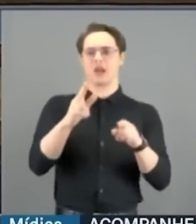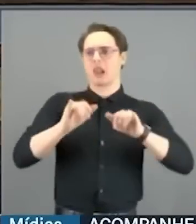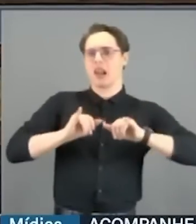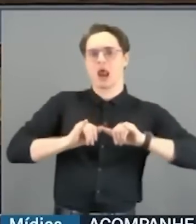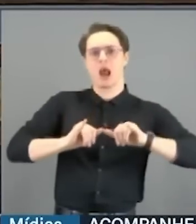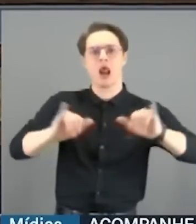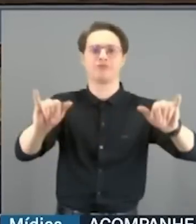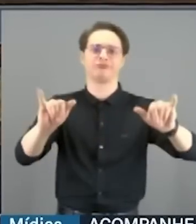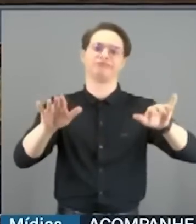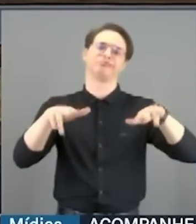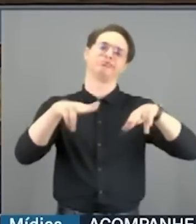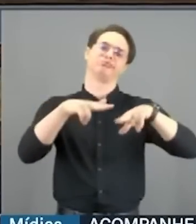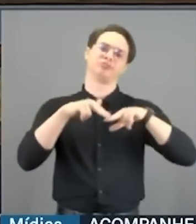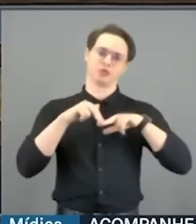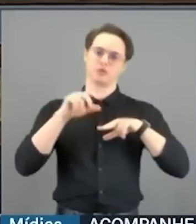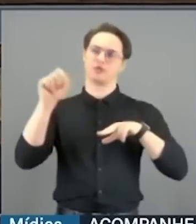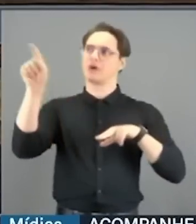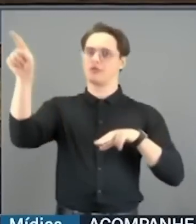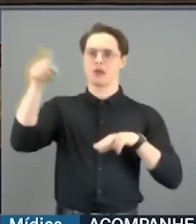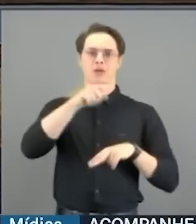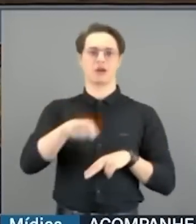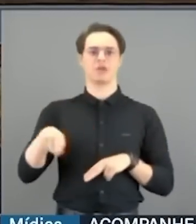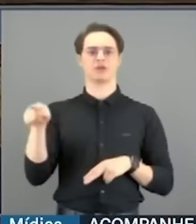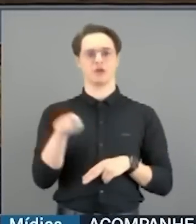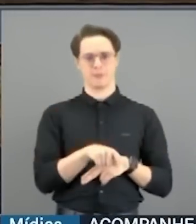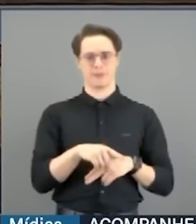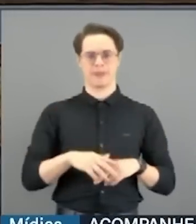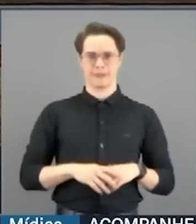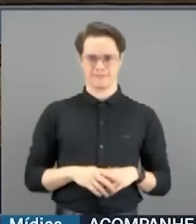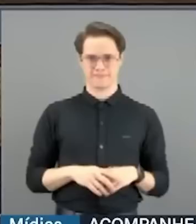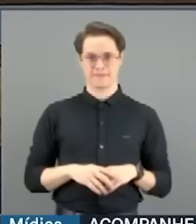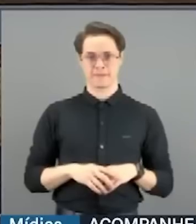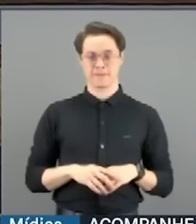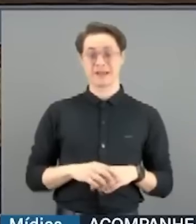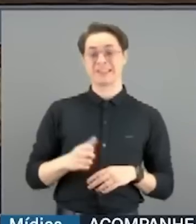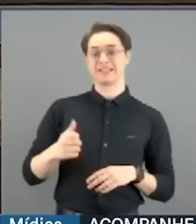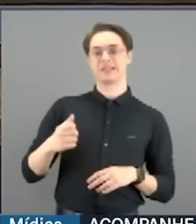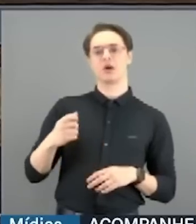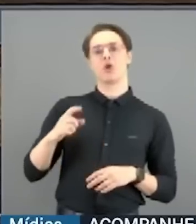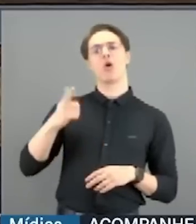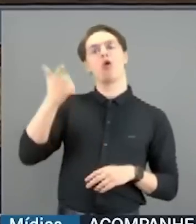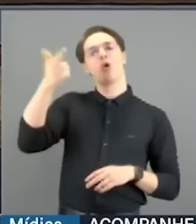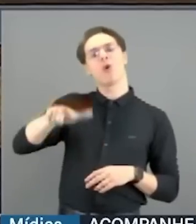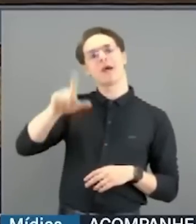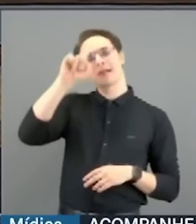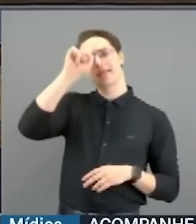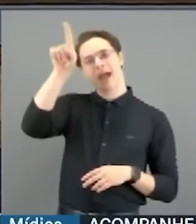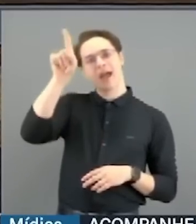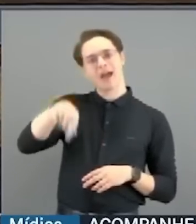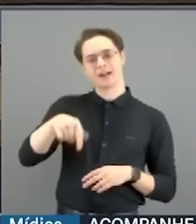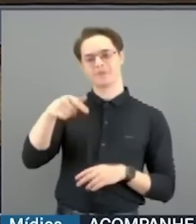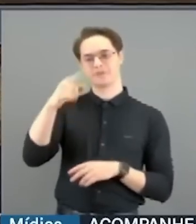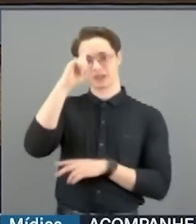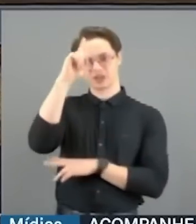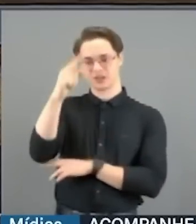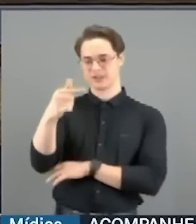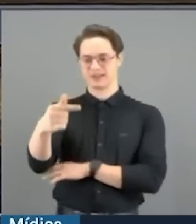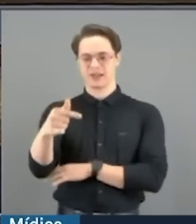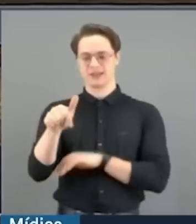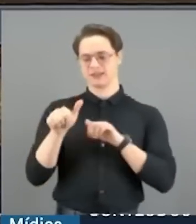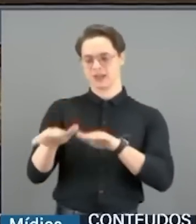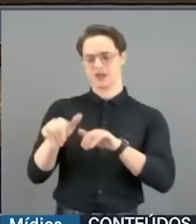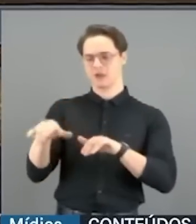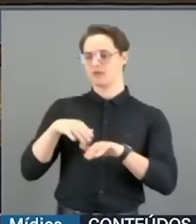e por esse motivo eles cancelaram isso. E a segunda ideia era, no dia 7 de setembro, eles pegarem uma